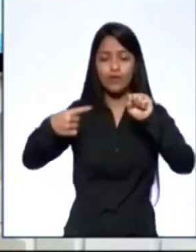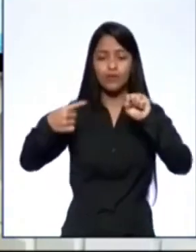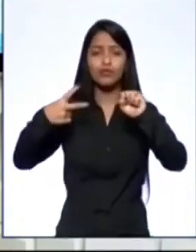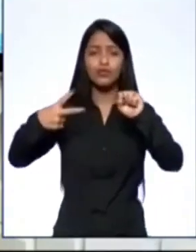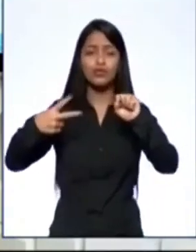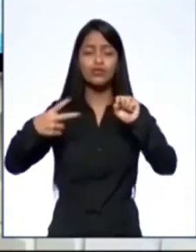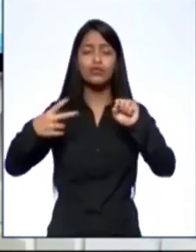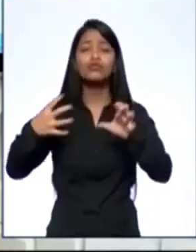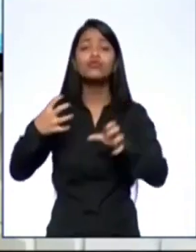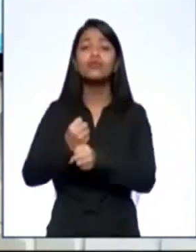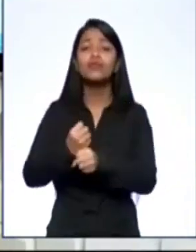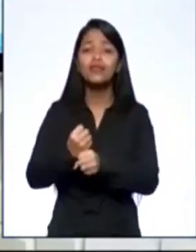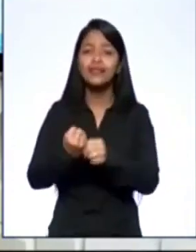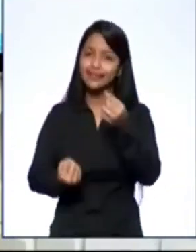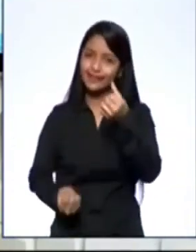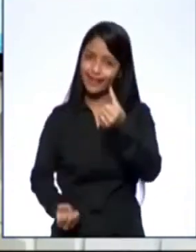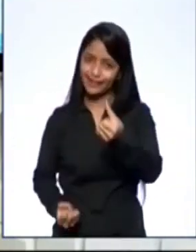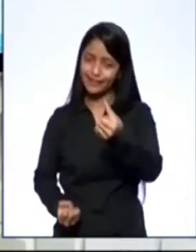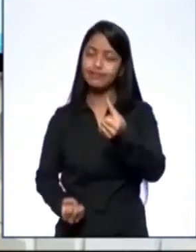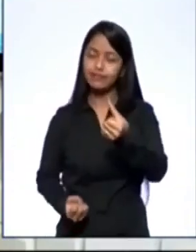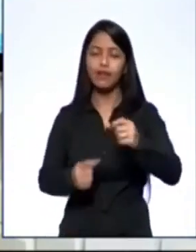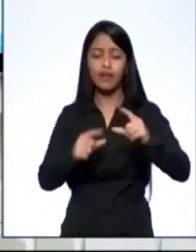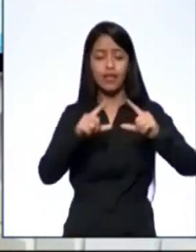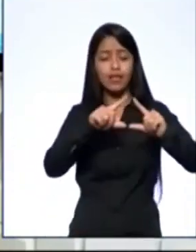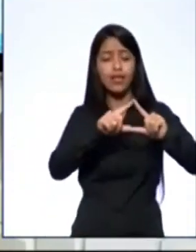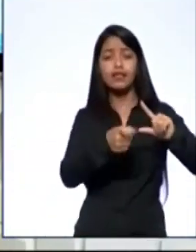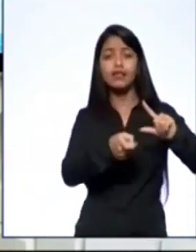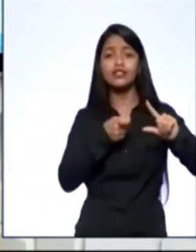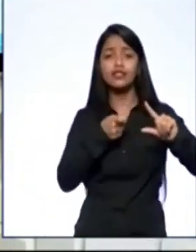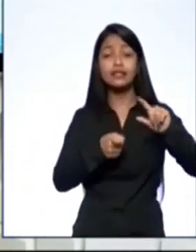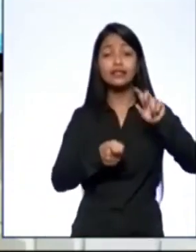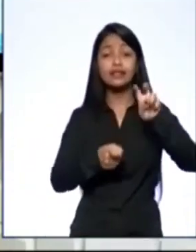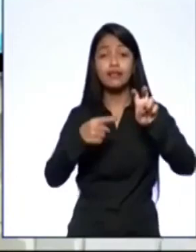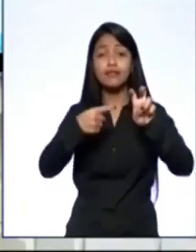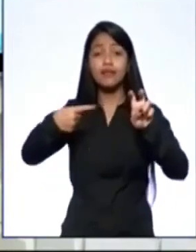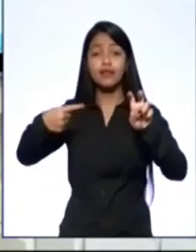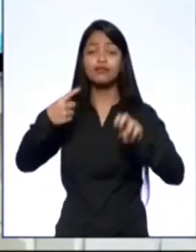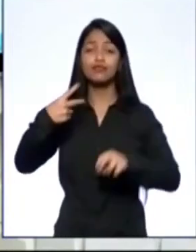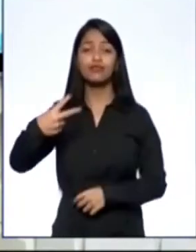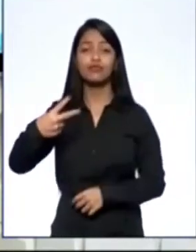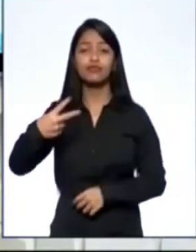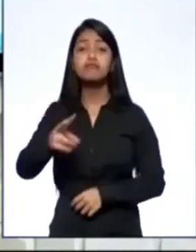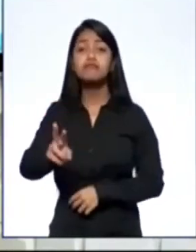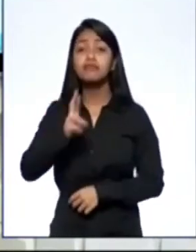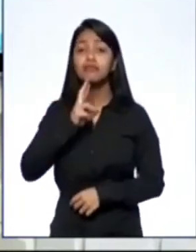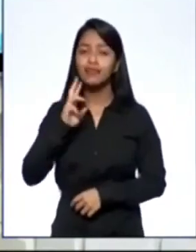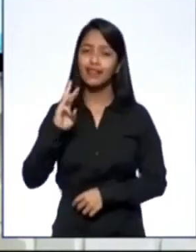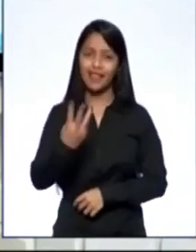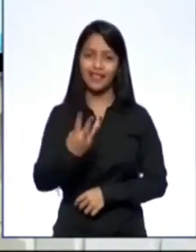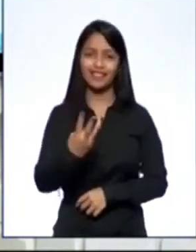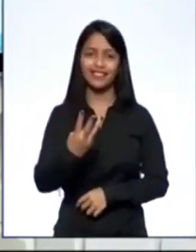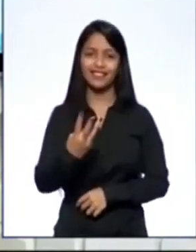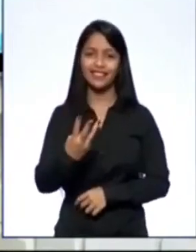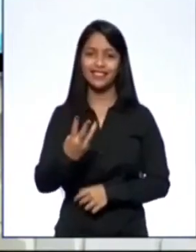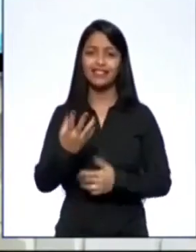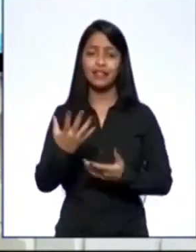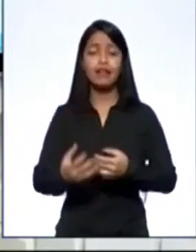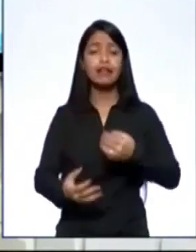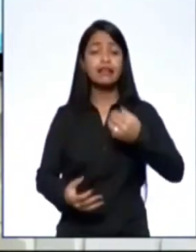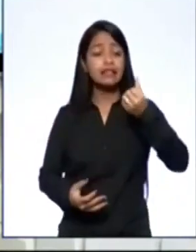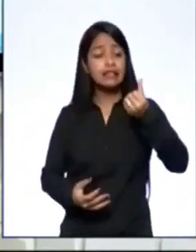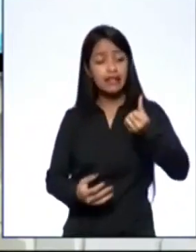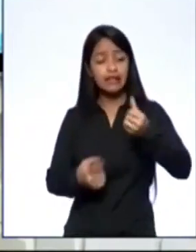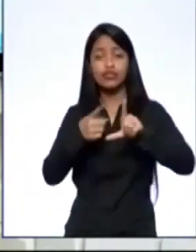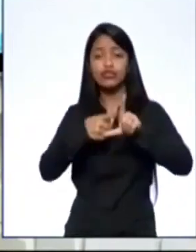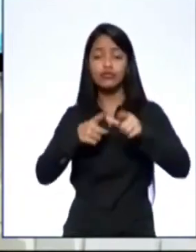fala fez eu tô chegando 5 - 23 dividir seis